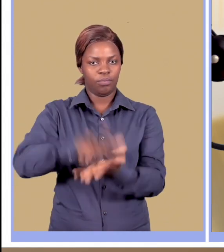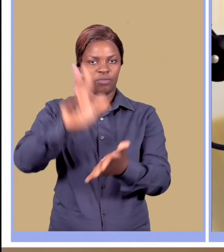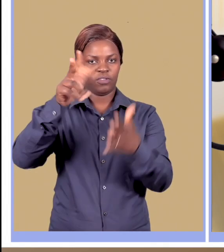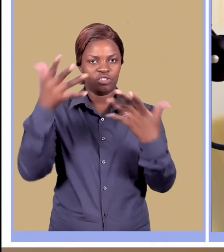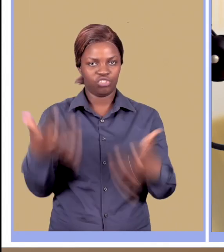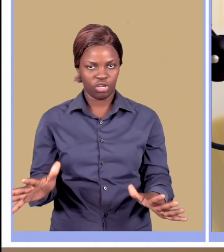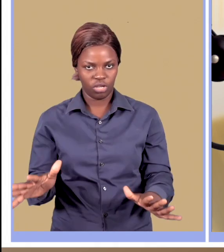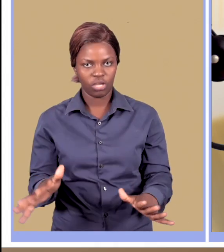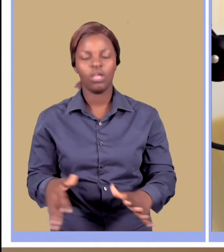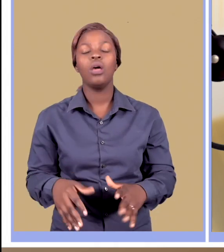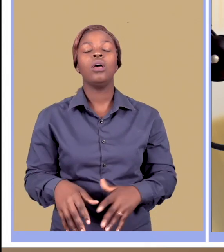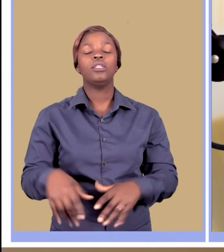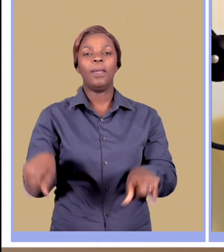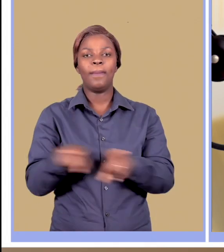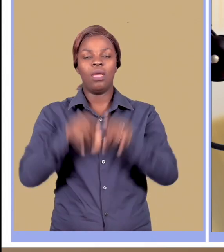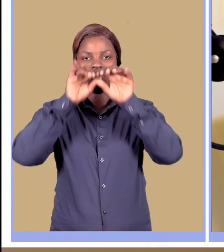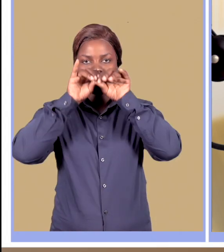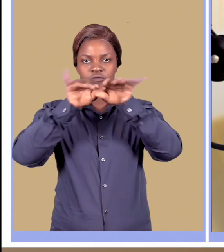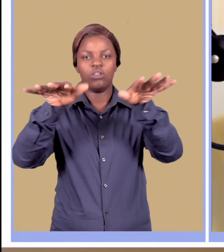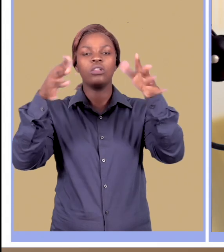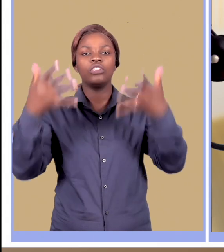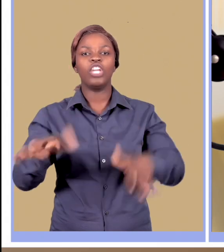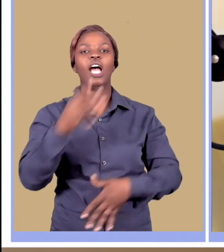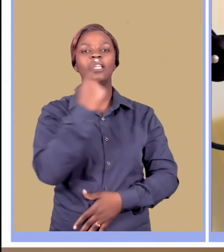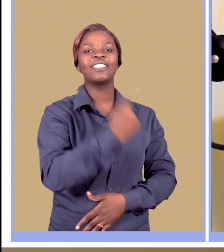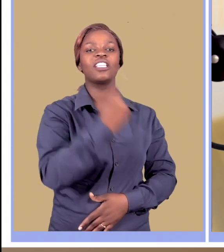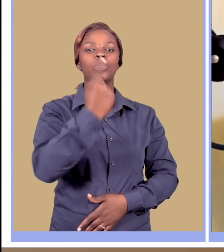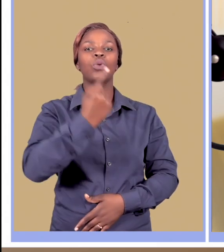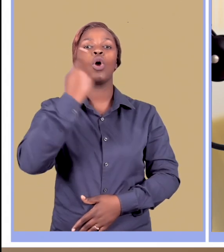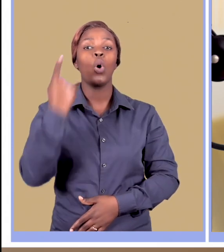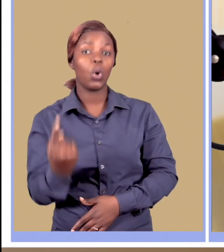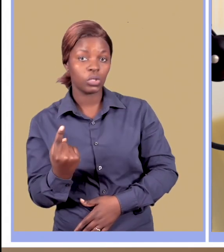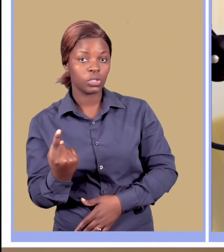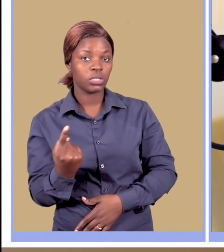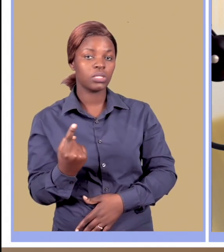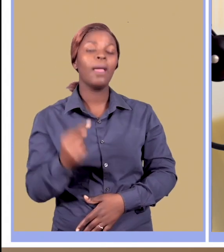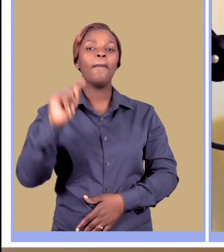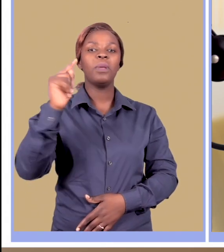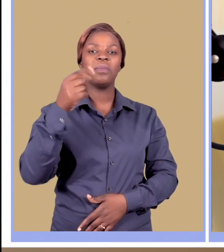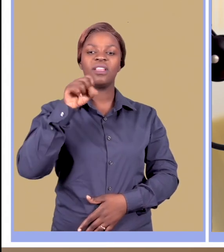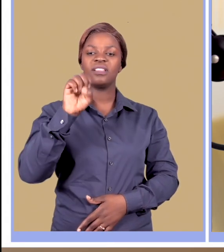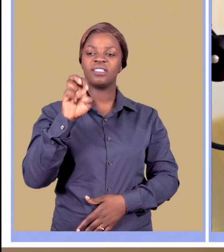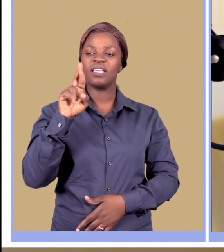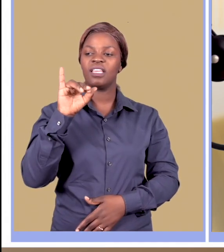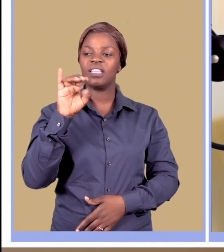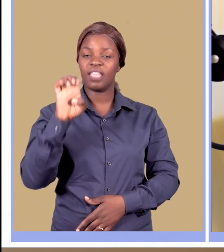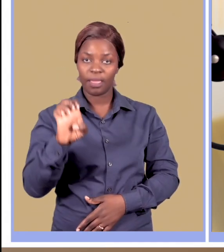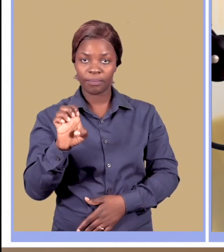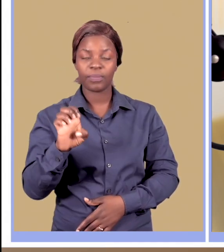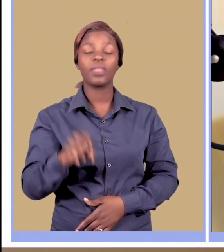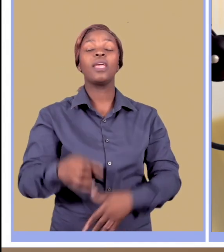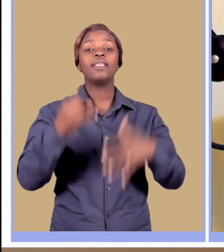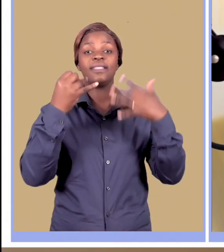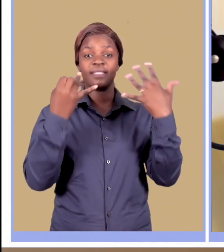República, já está publicada no Boletim da República, número 111, primeira série, de 7 de